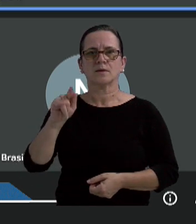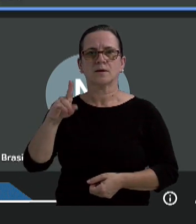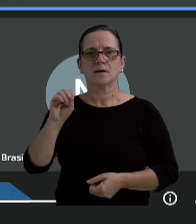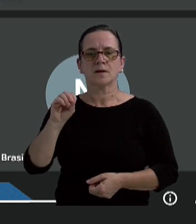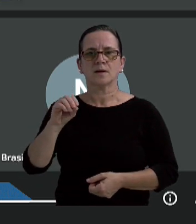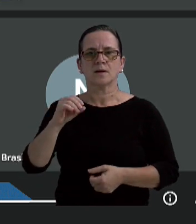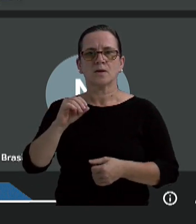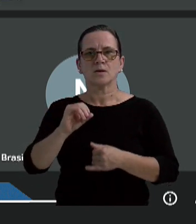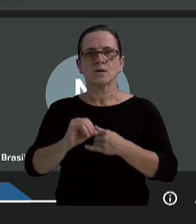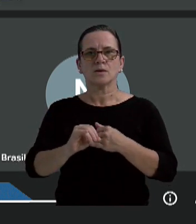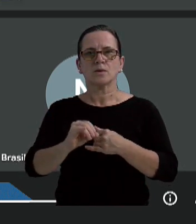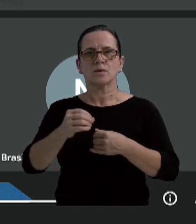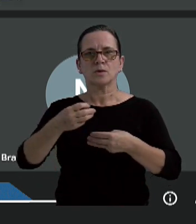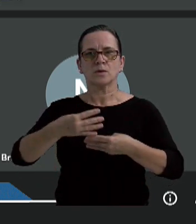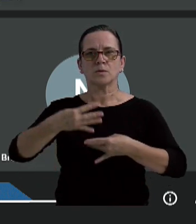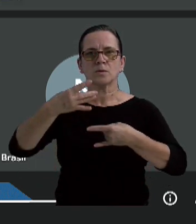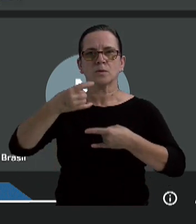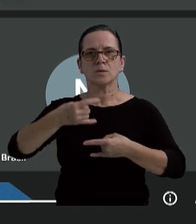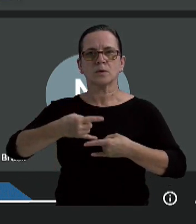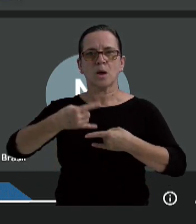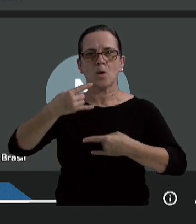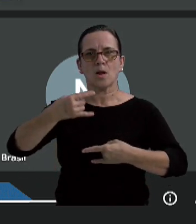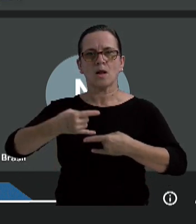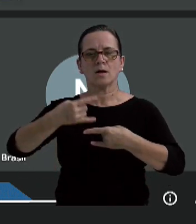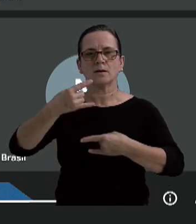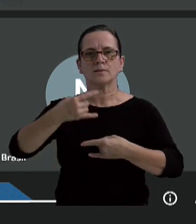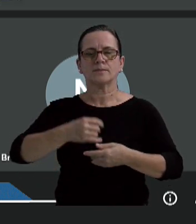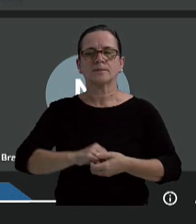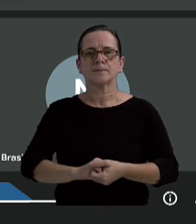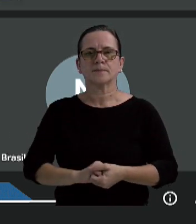online Vereador Alessandro Donisete